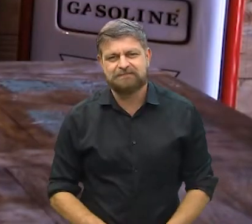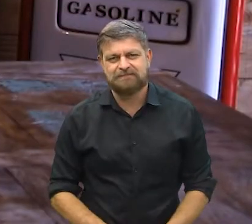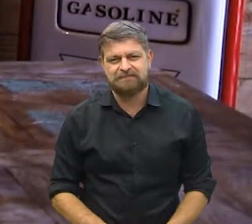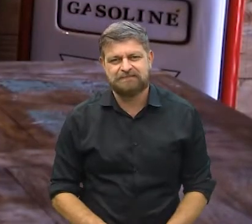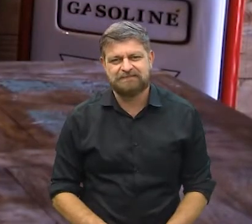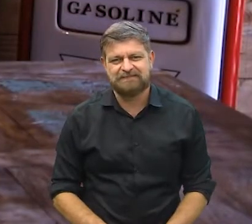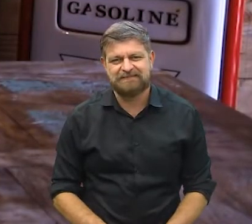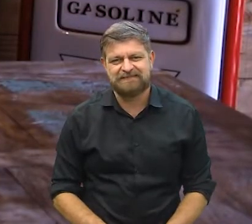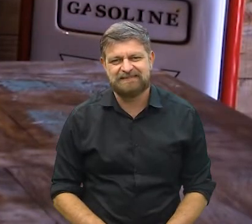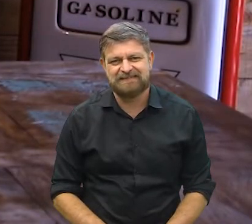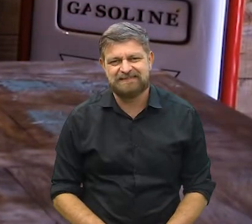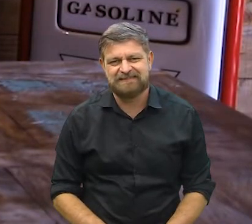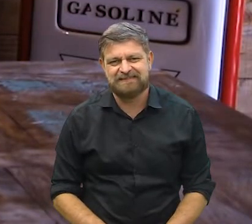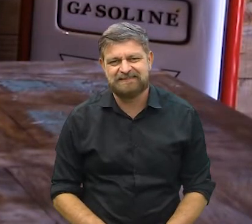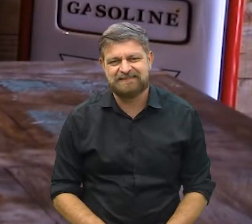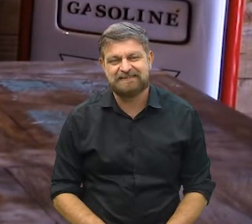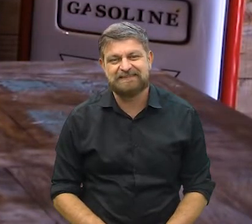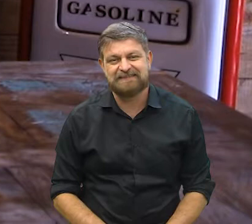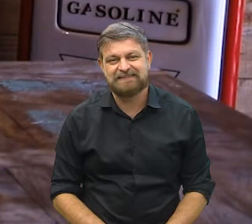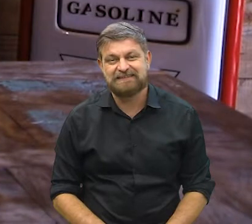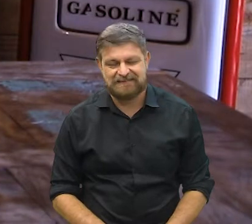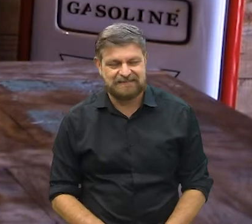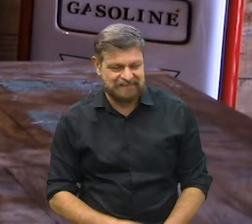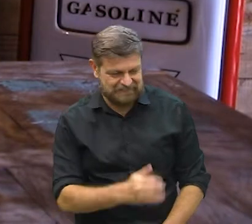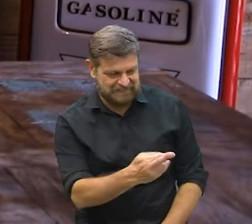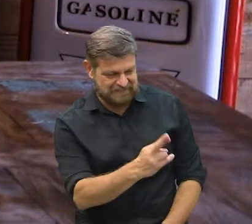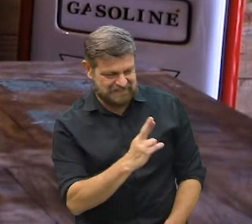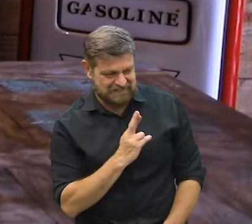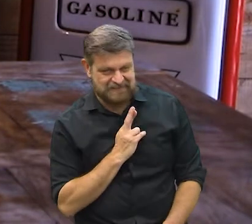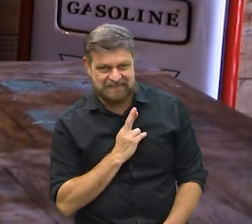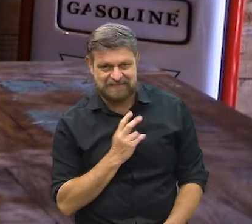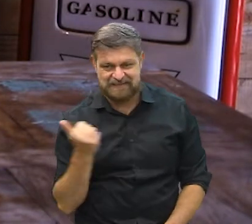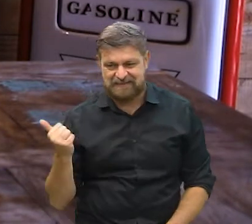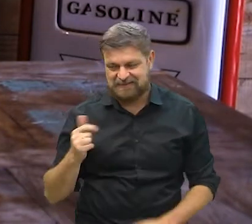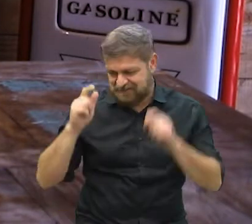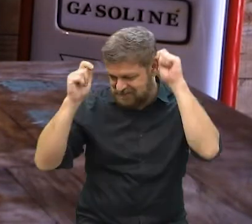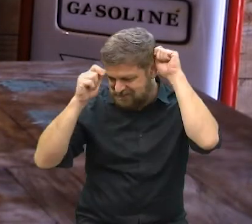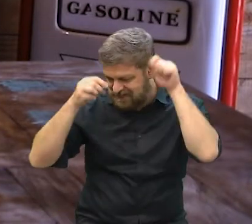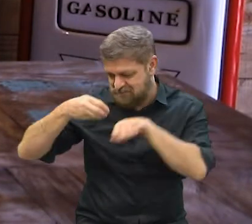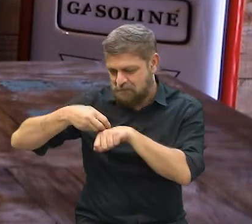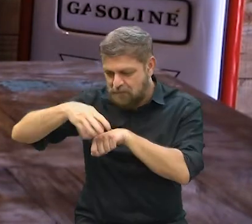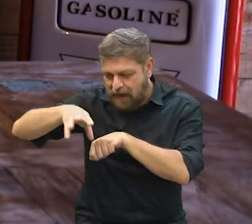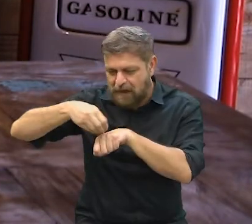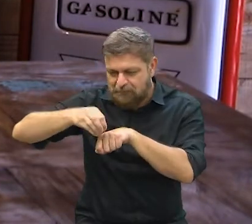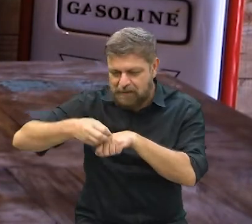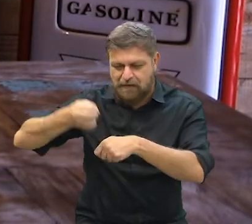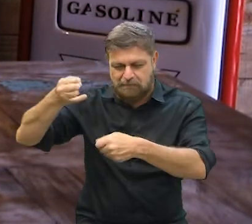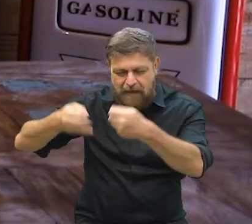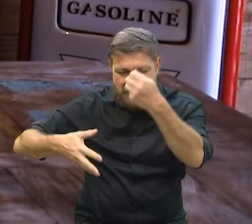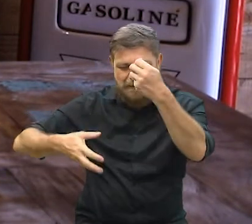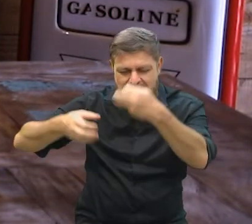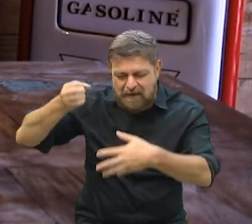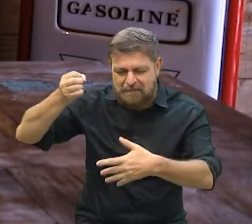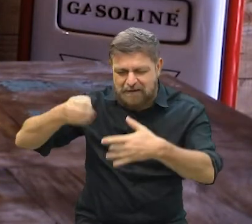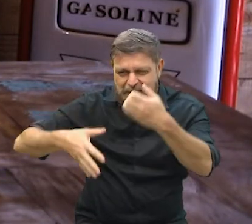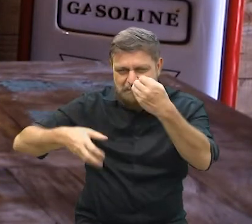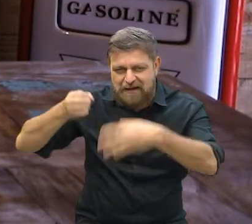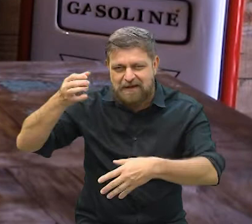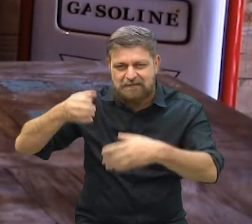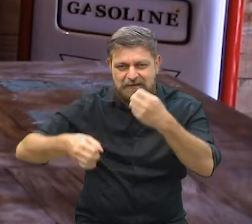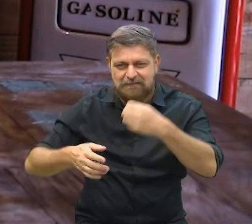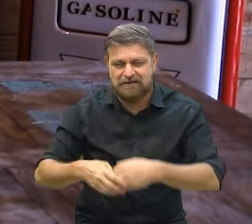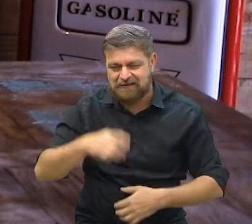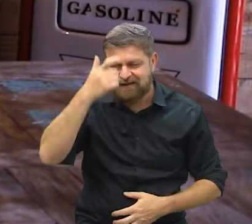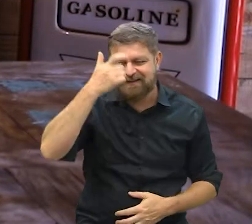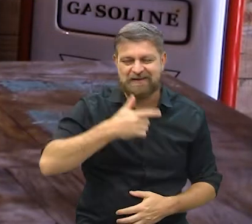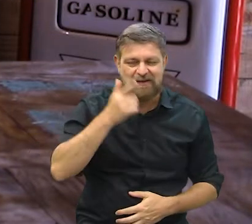E aí, eu adoro. O que você me fala do macarrão? Quando o chefe ali tá ali passando, né, todo o serviço, né, explicando, porque daí